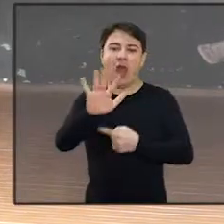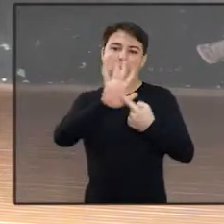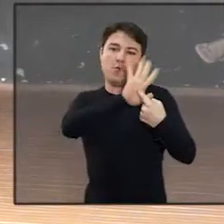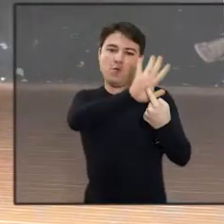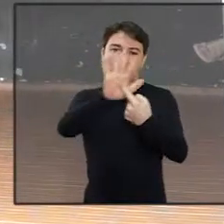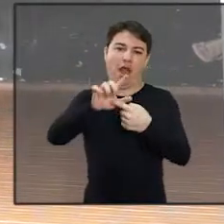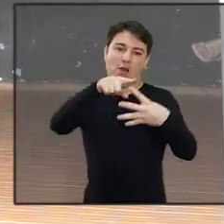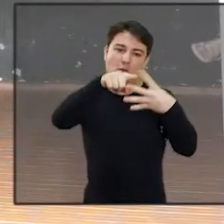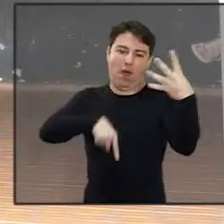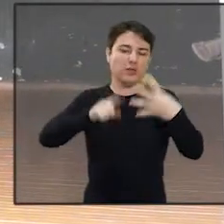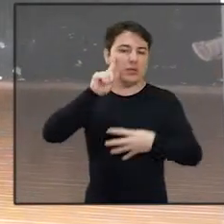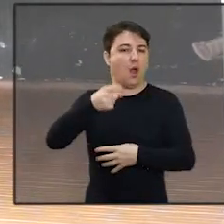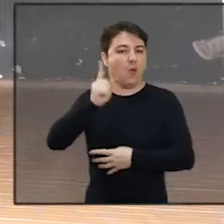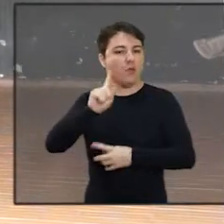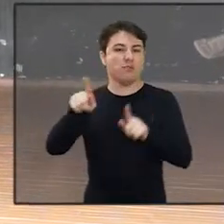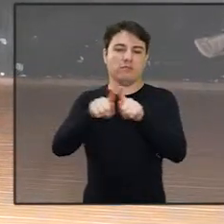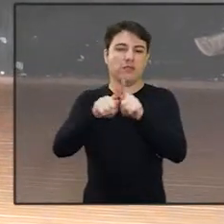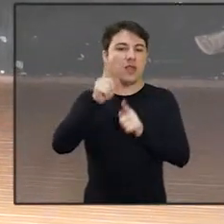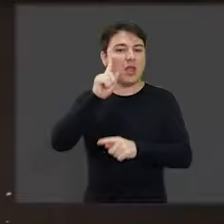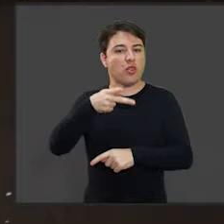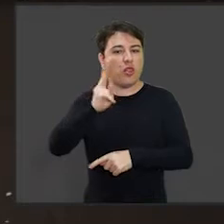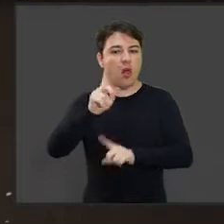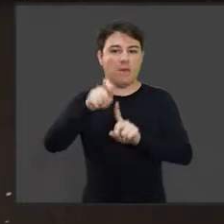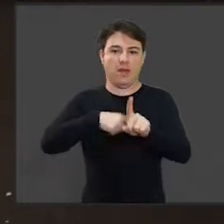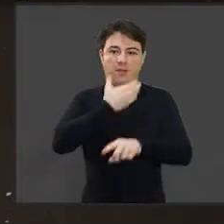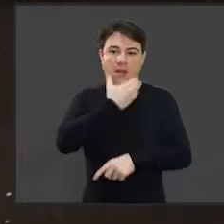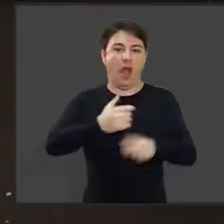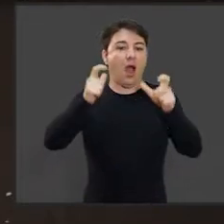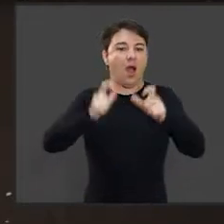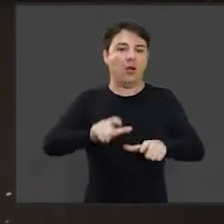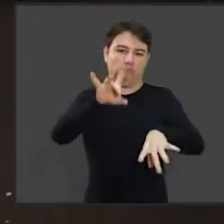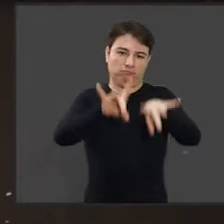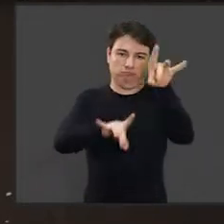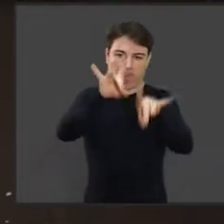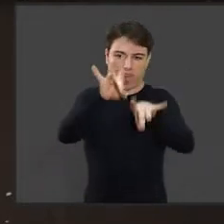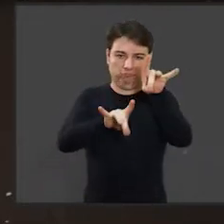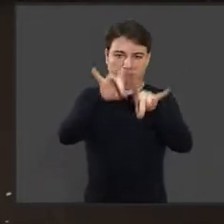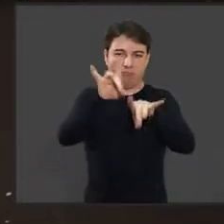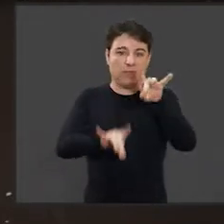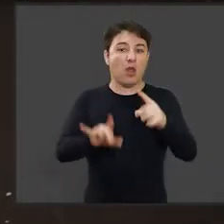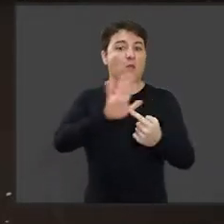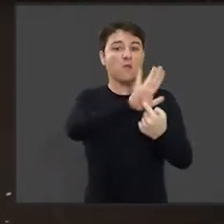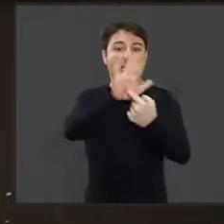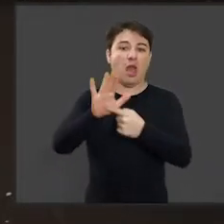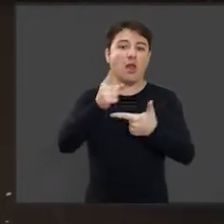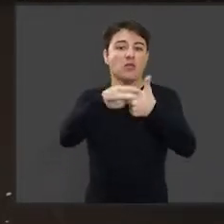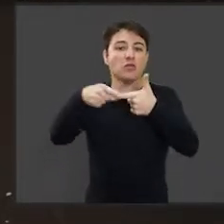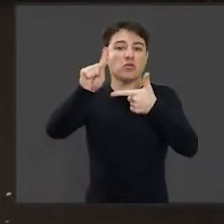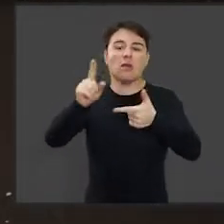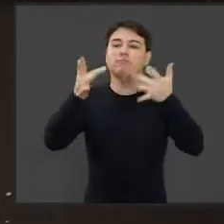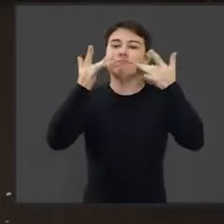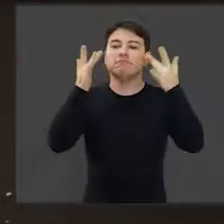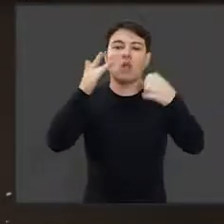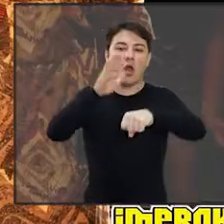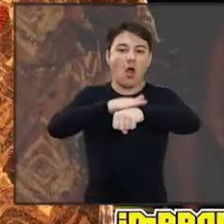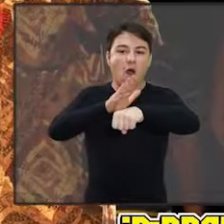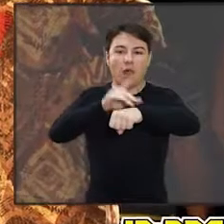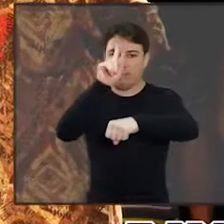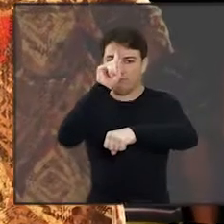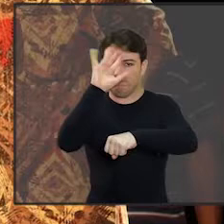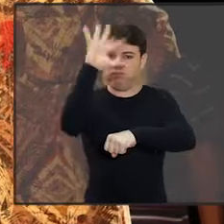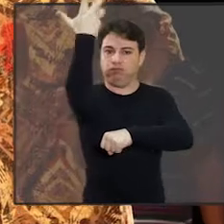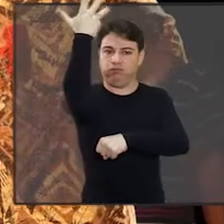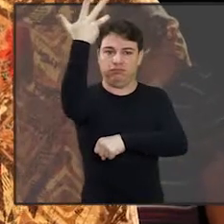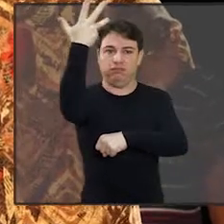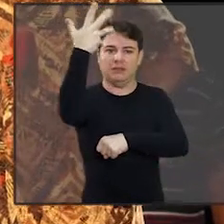mais próxima é dia 1 e 2 de dezembro. A gente vai estar no Espaço do Boneco, vamos fazer 4 sessões, são as últimas sessões